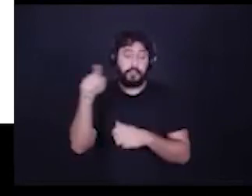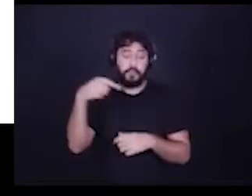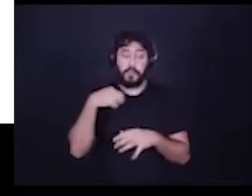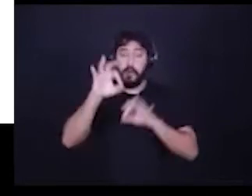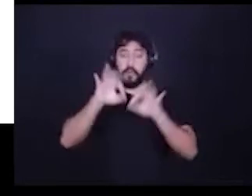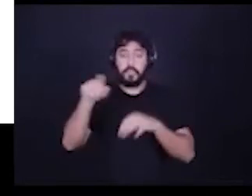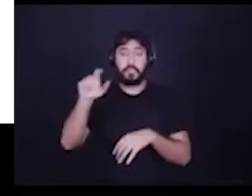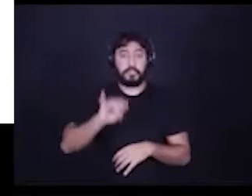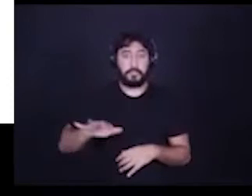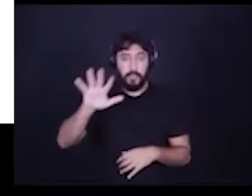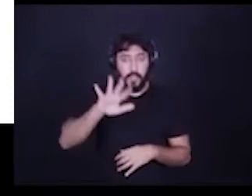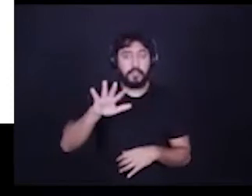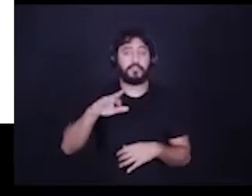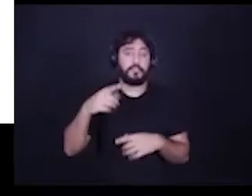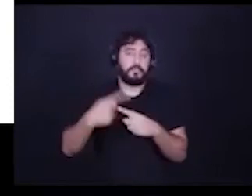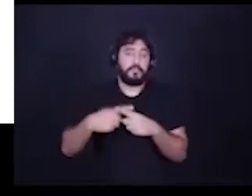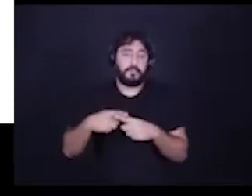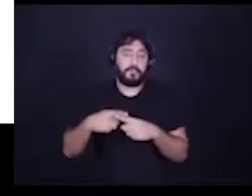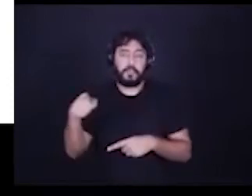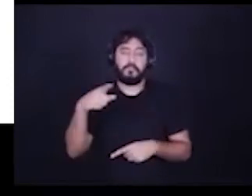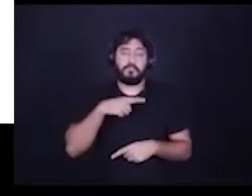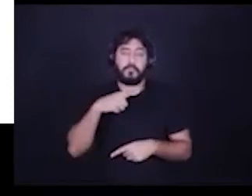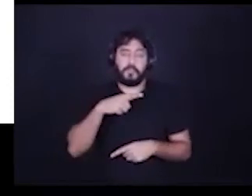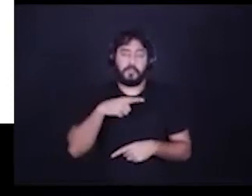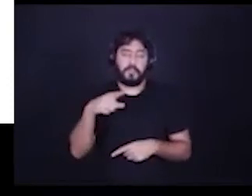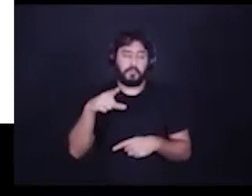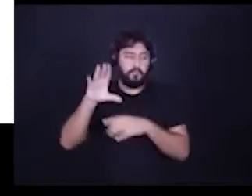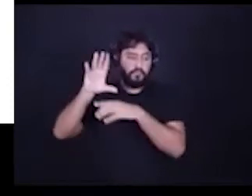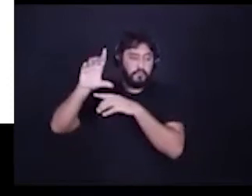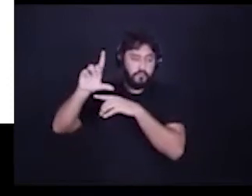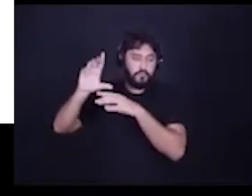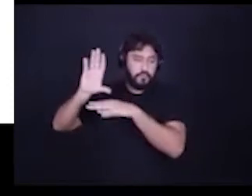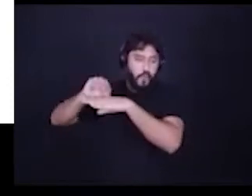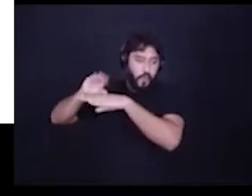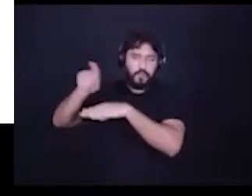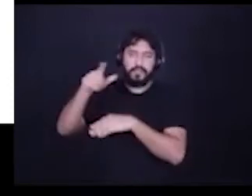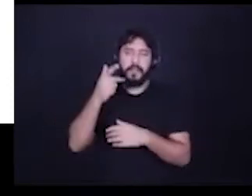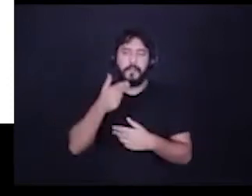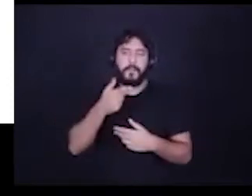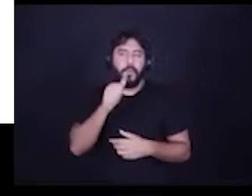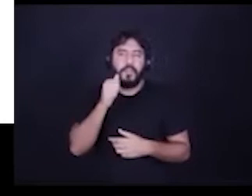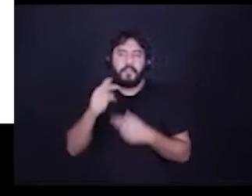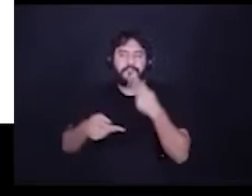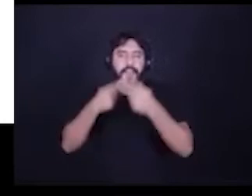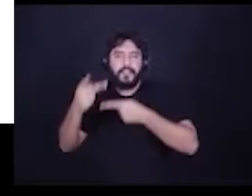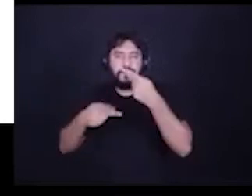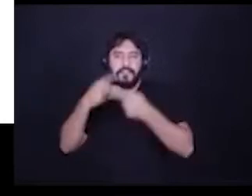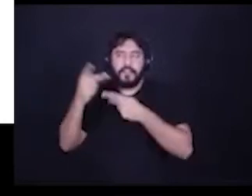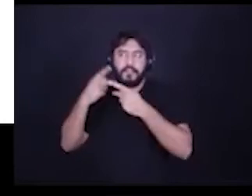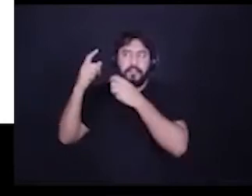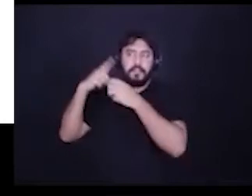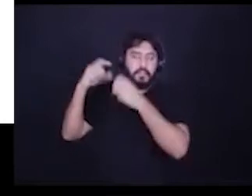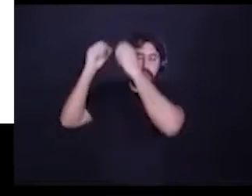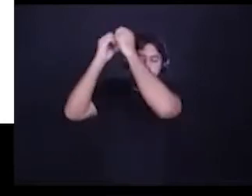eu contrapunha essa fotografia, né, dessa mulher falando com todos esses balões de fala diferentes, que era uma ideia